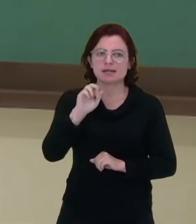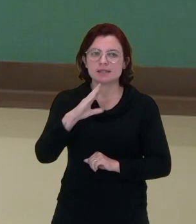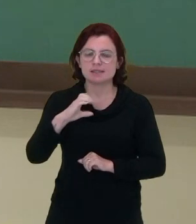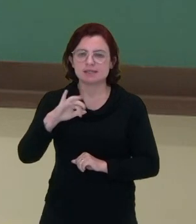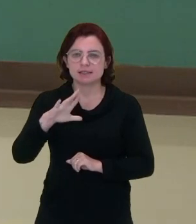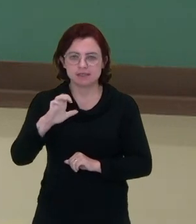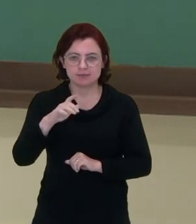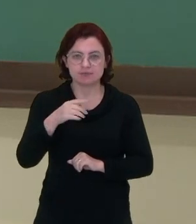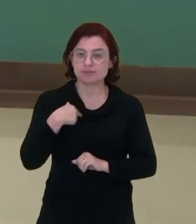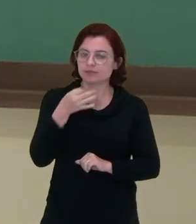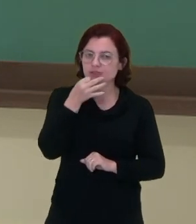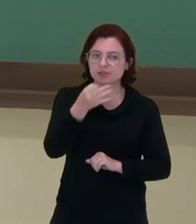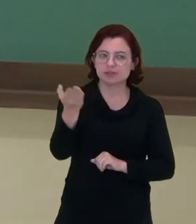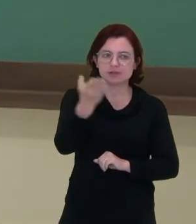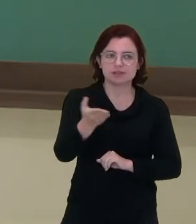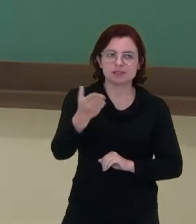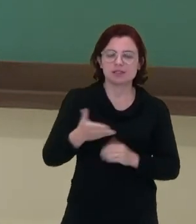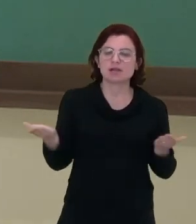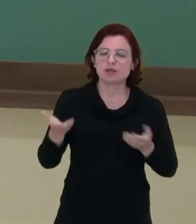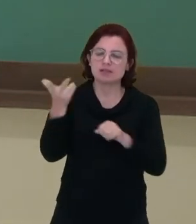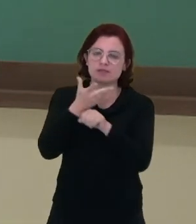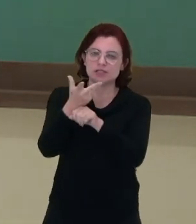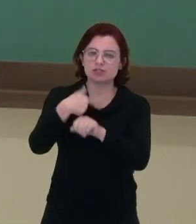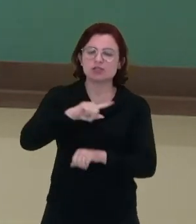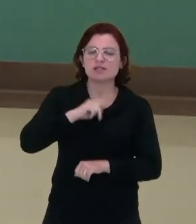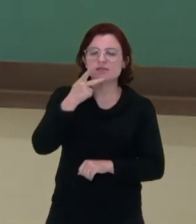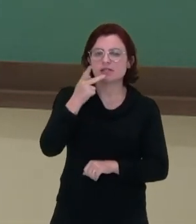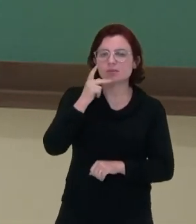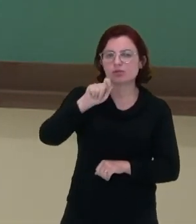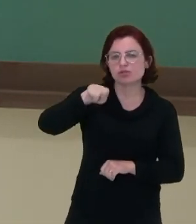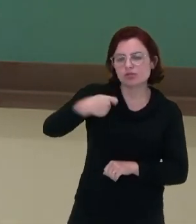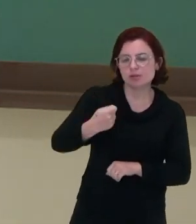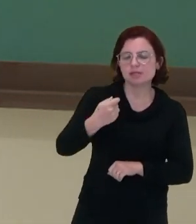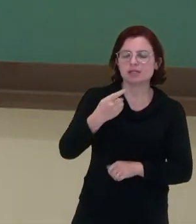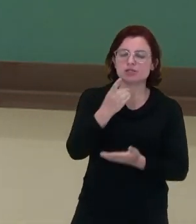Fica a dica. Nesse